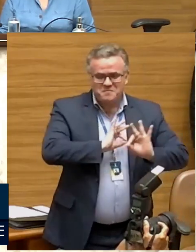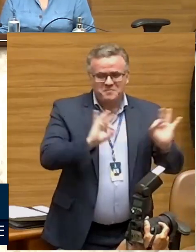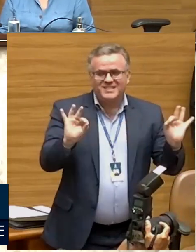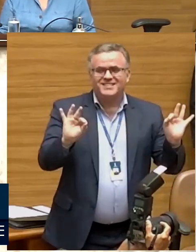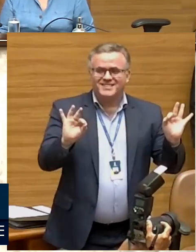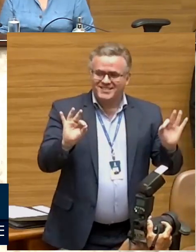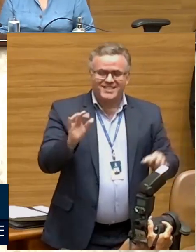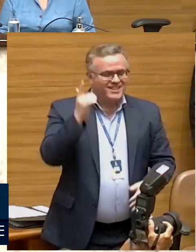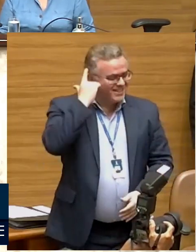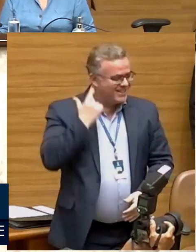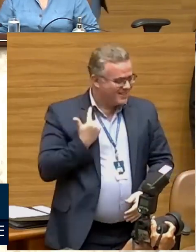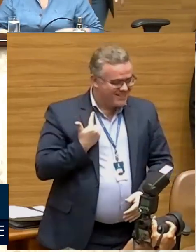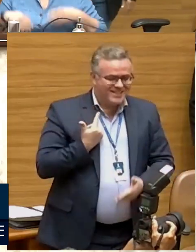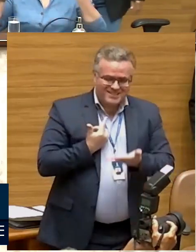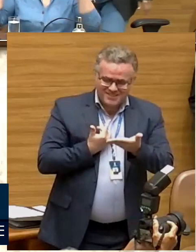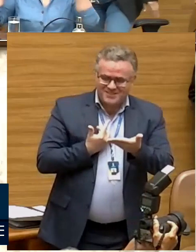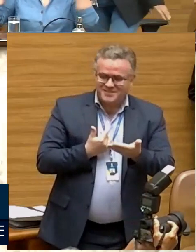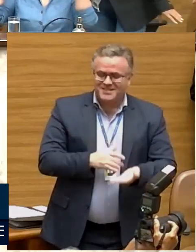Lidiane Lucena.